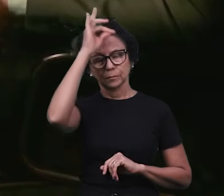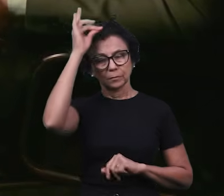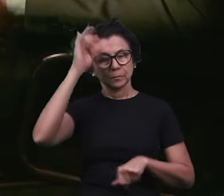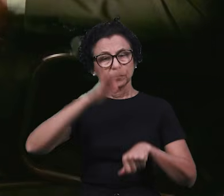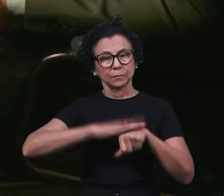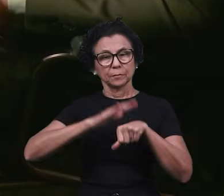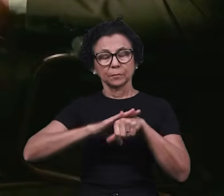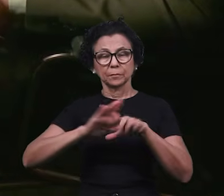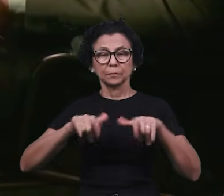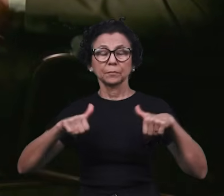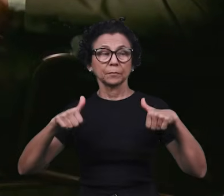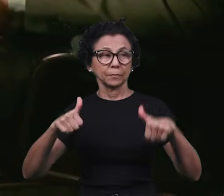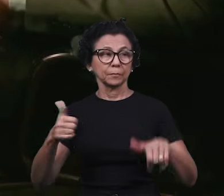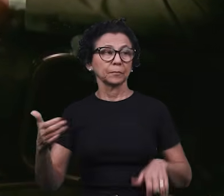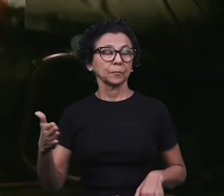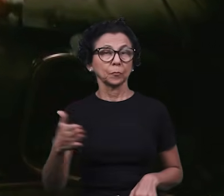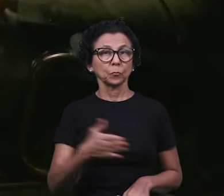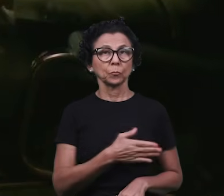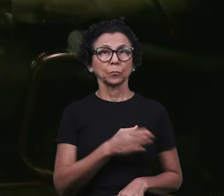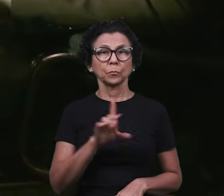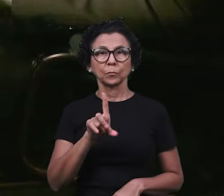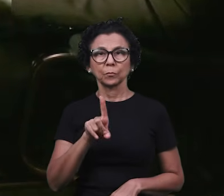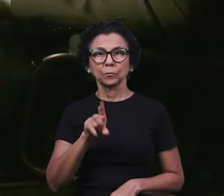né? O Diniz sempre cita